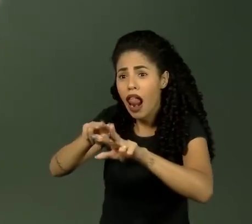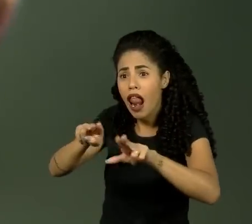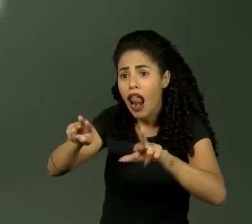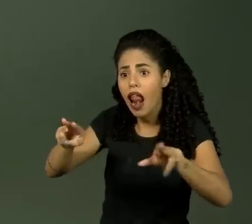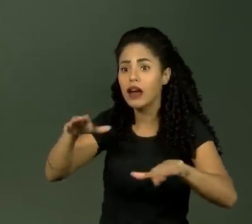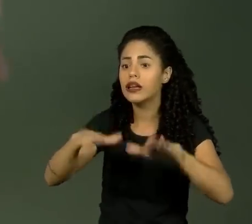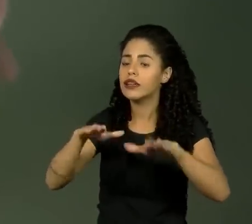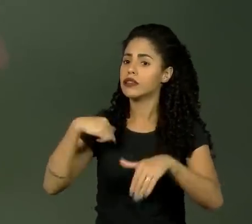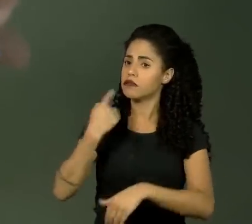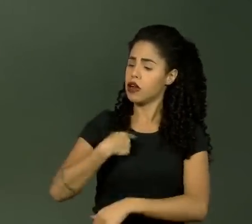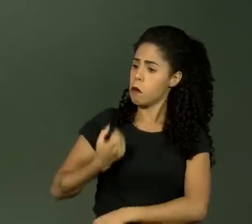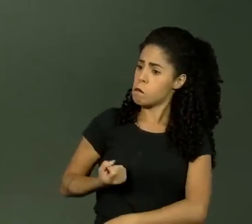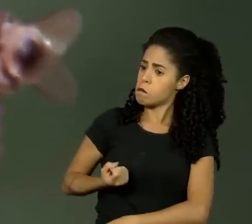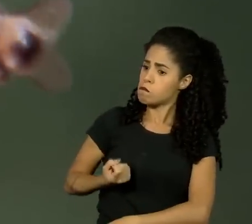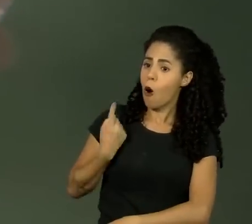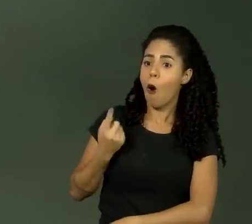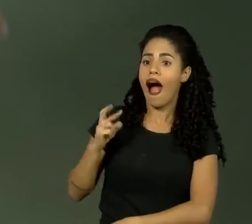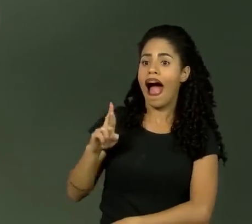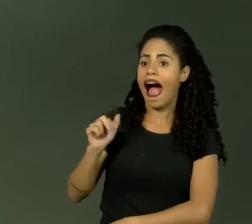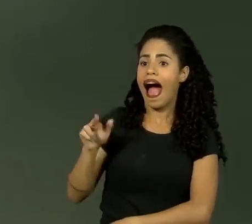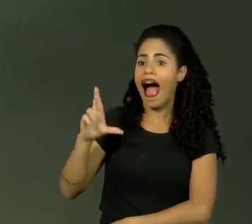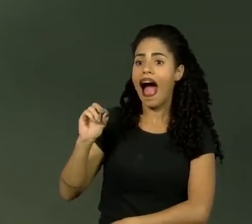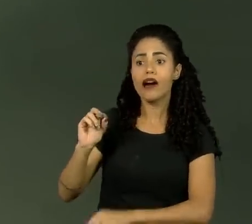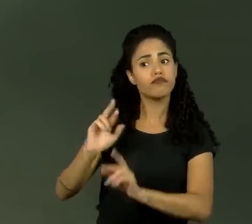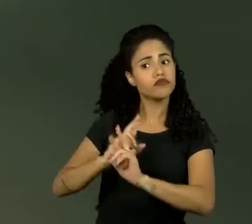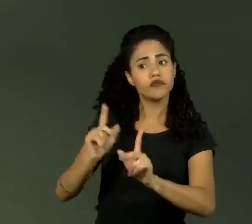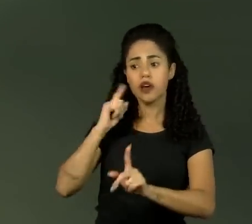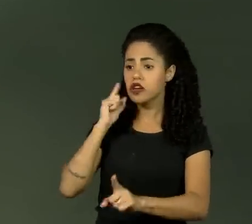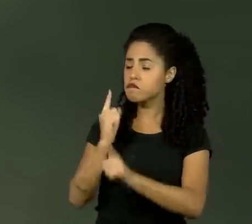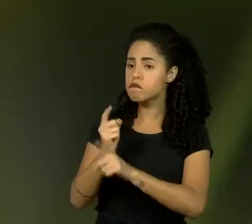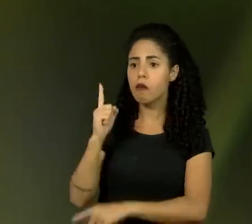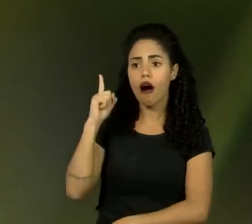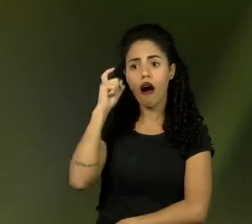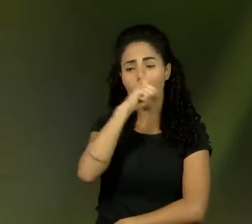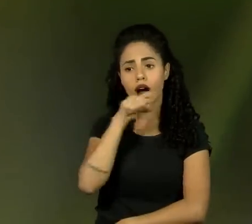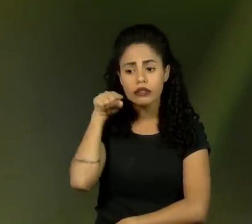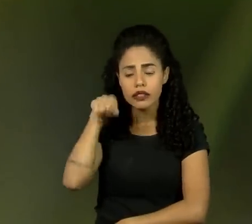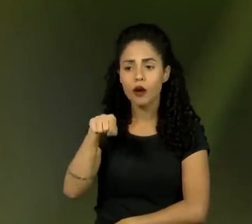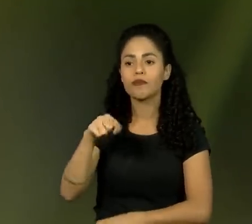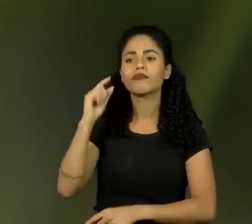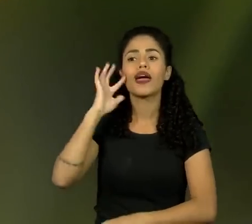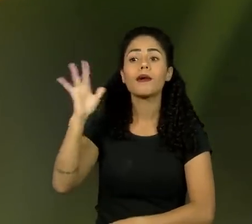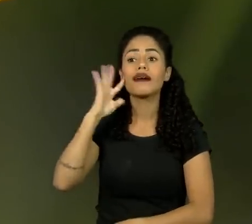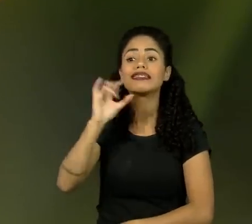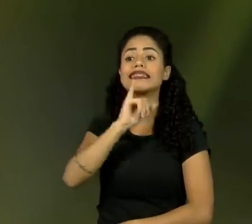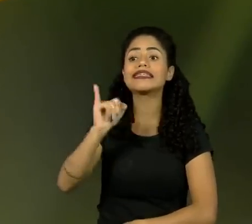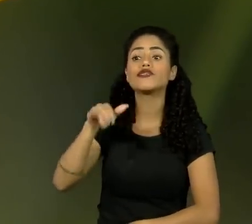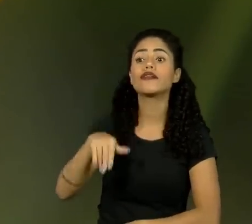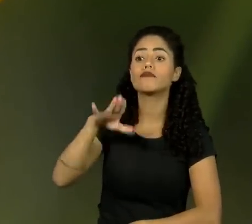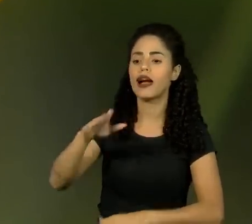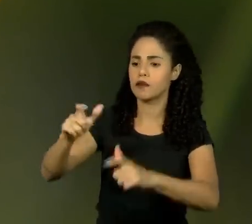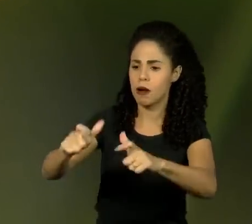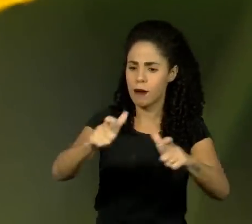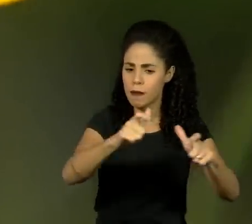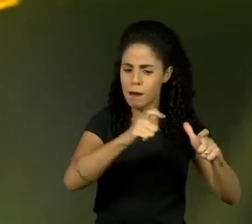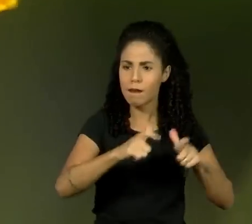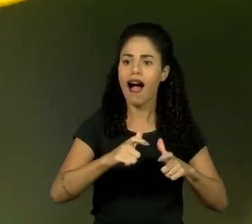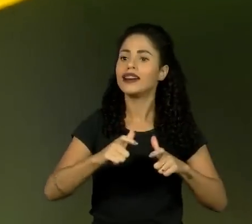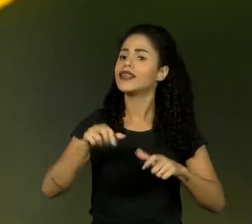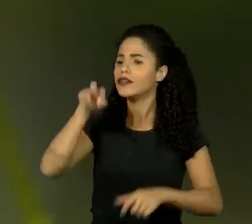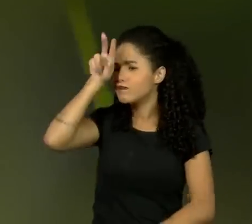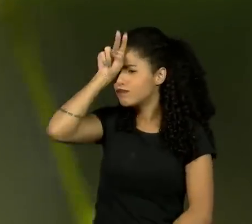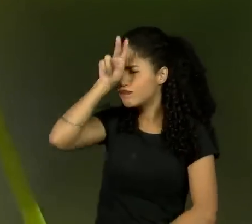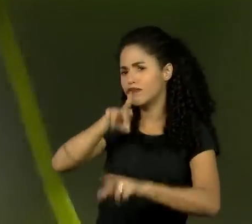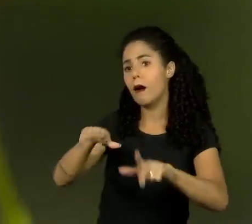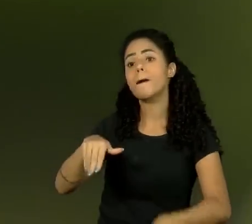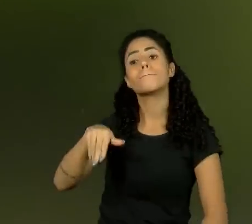deles bastante raros. Imagina se a cidade fosse mais biodiversa, com quantos insetos, quantas abelhas, quantos polinizadores a gente estaria